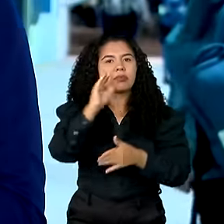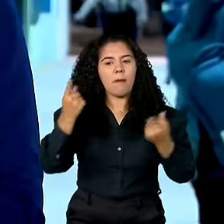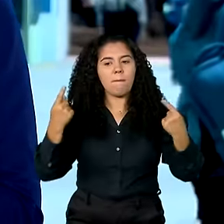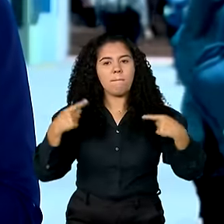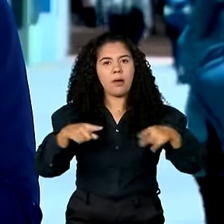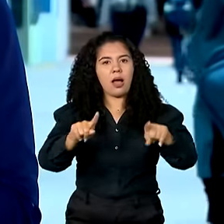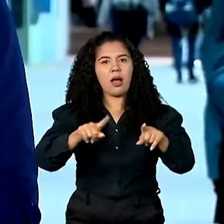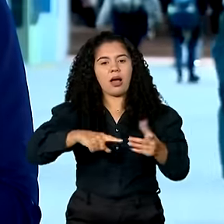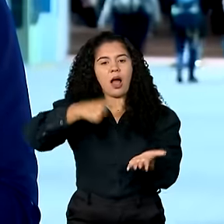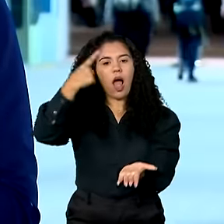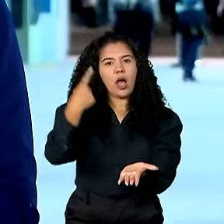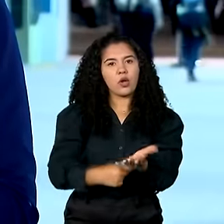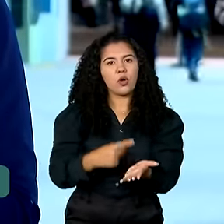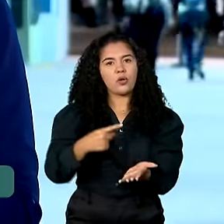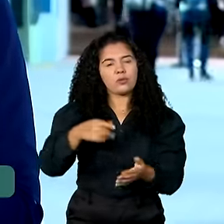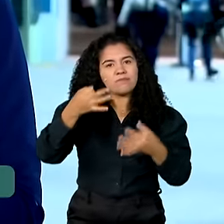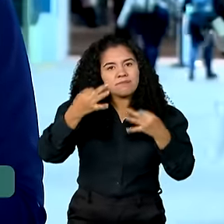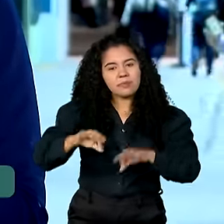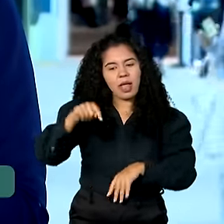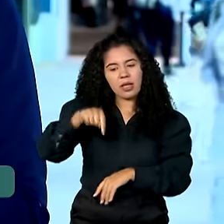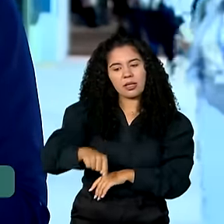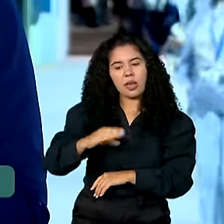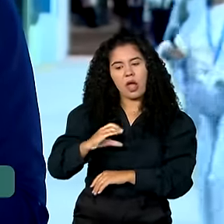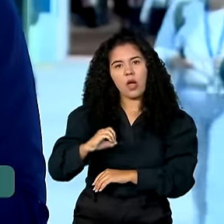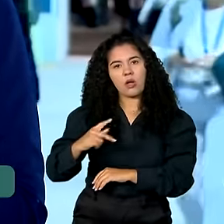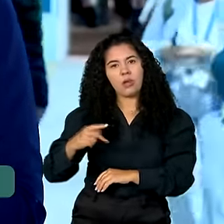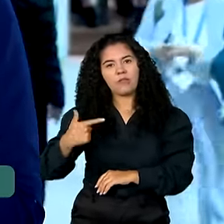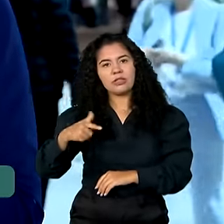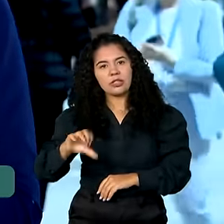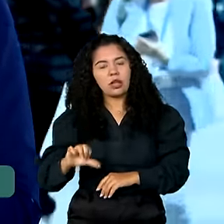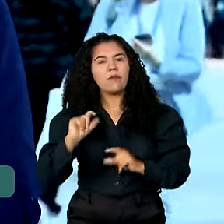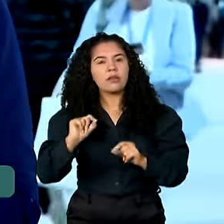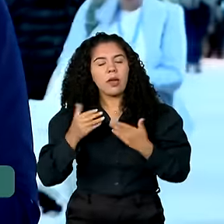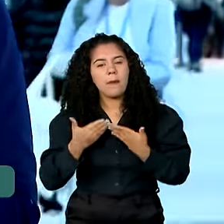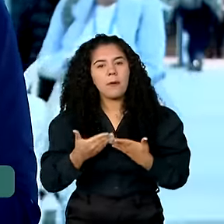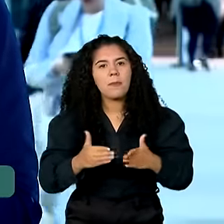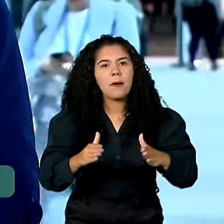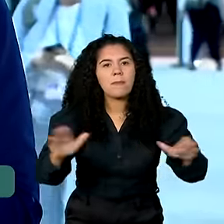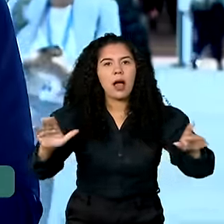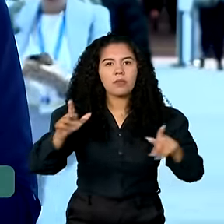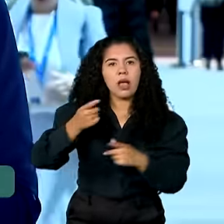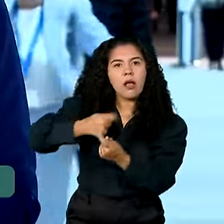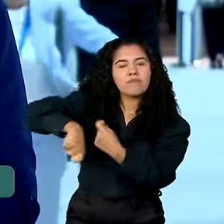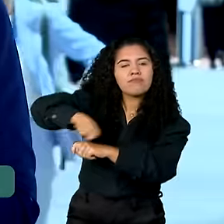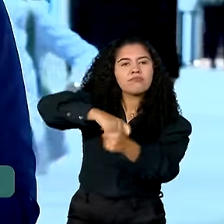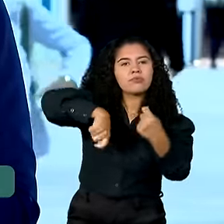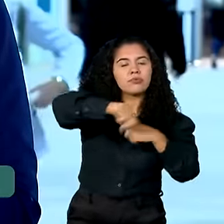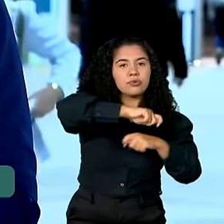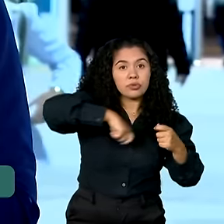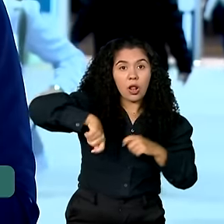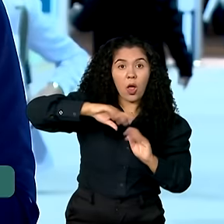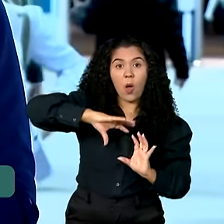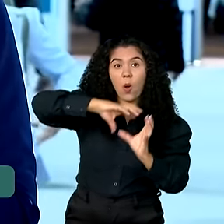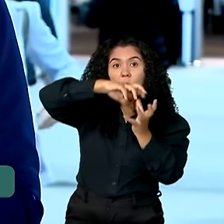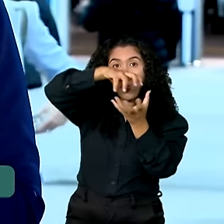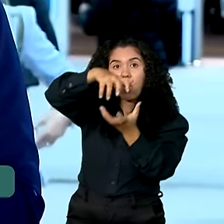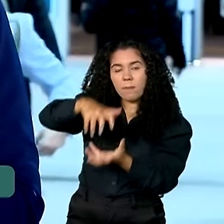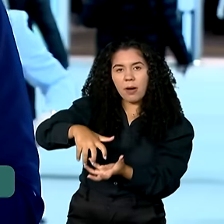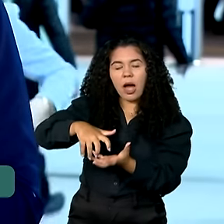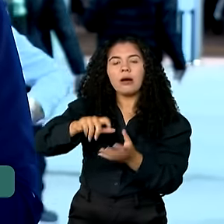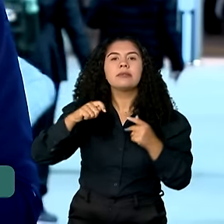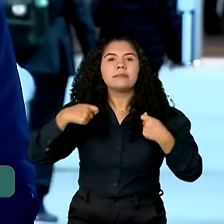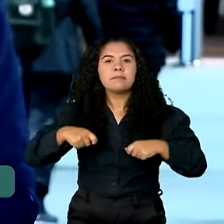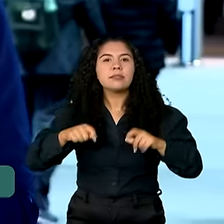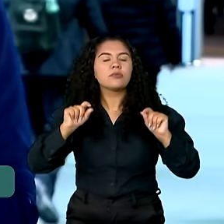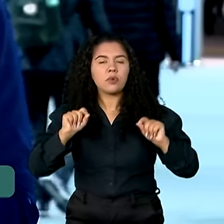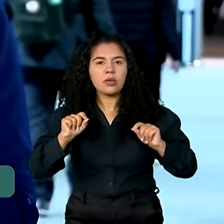na COP29, que abre caminho para a criação de um mercado global de créditos de carbono sob supervisão